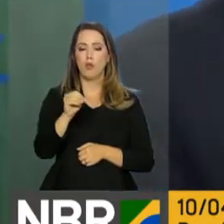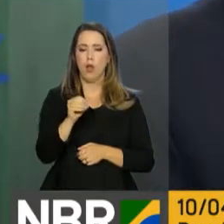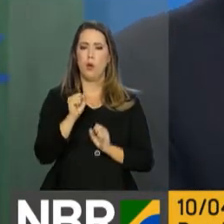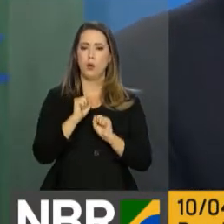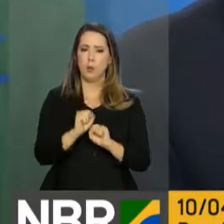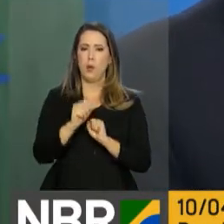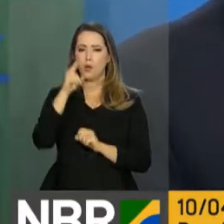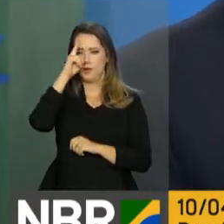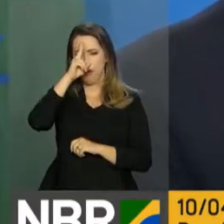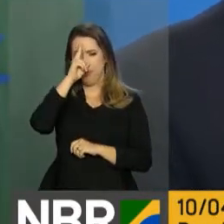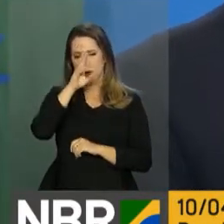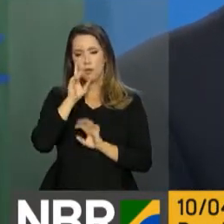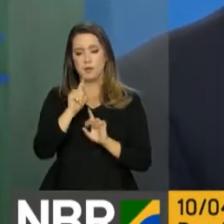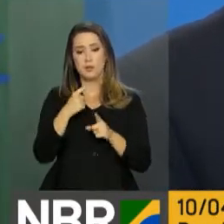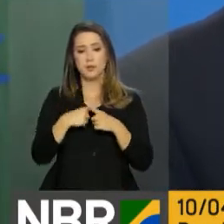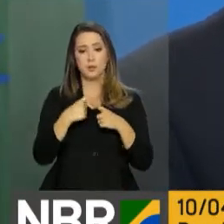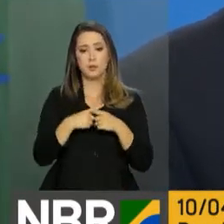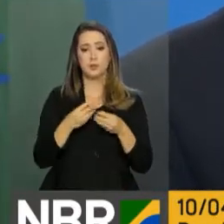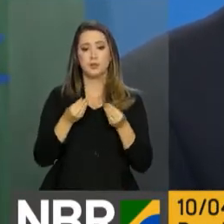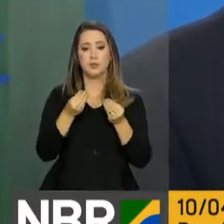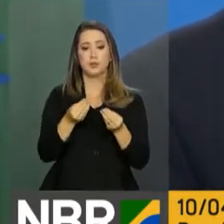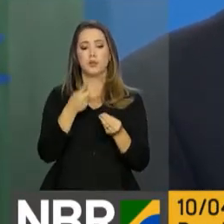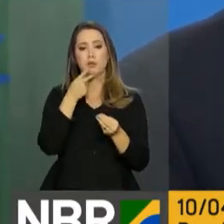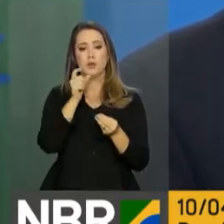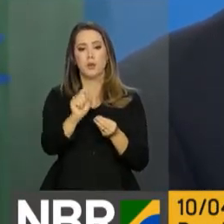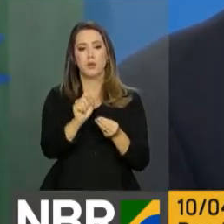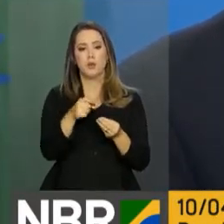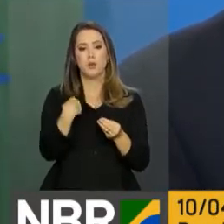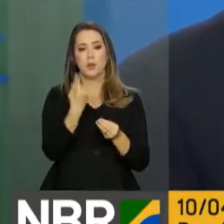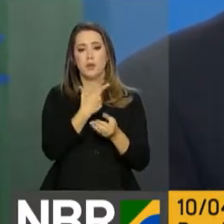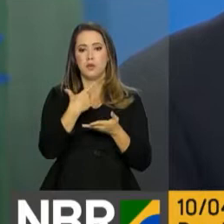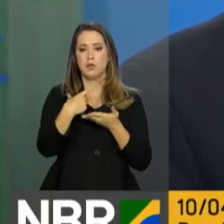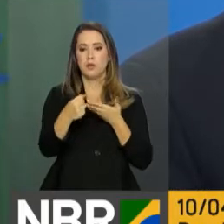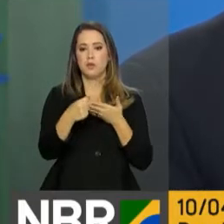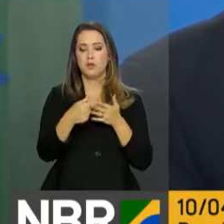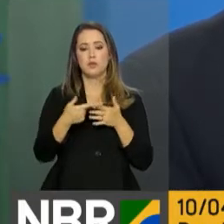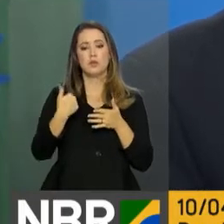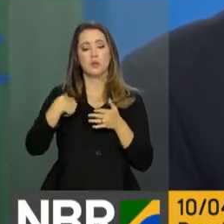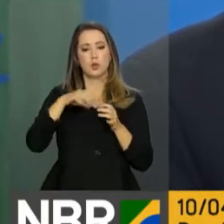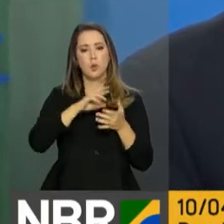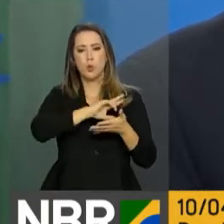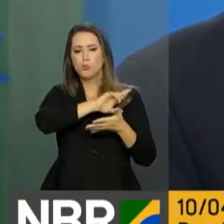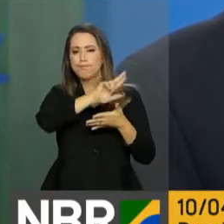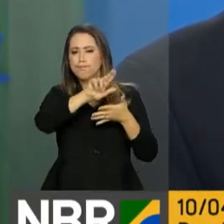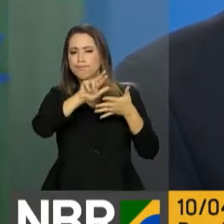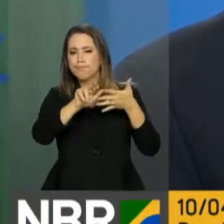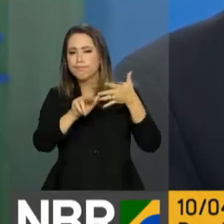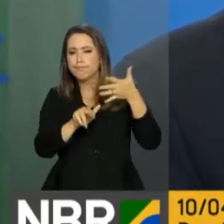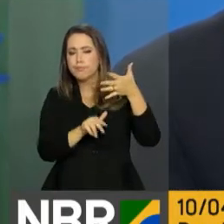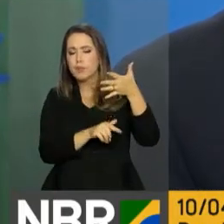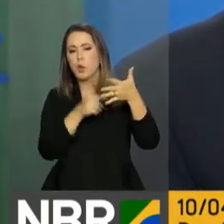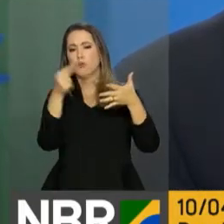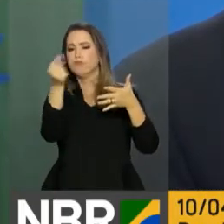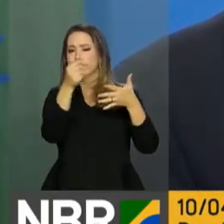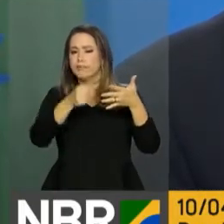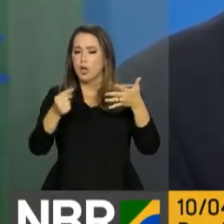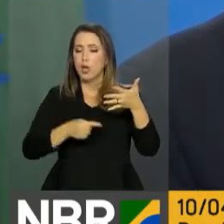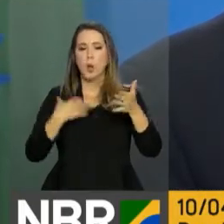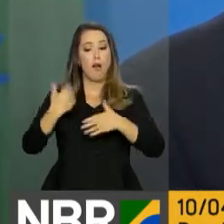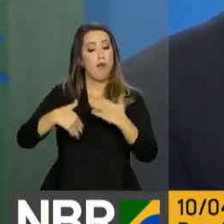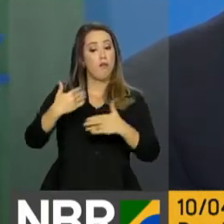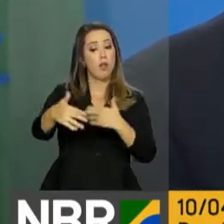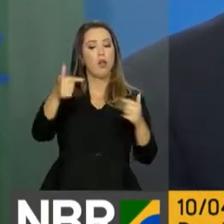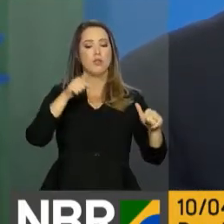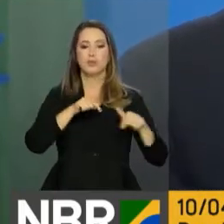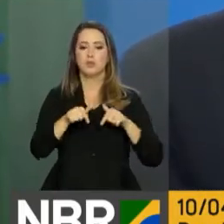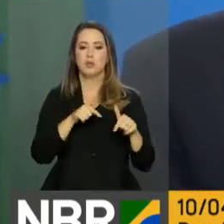recordação para deixar que ele nos deixou ampla gama de avanços. Eu